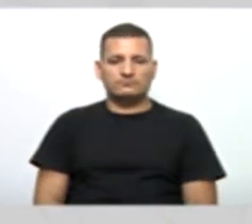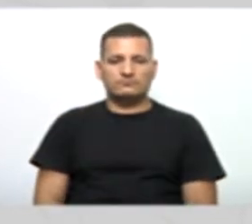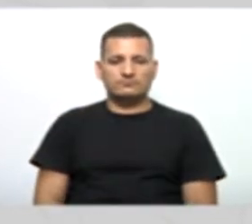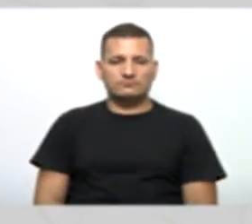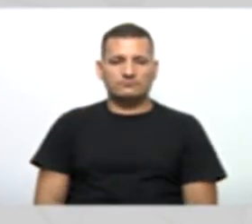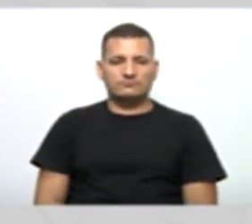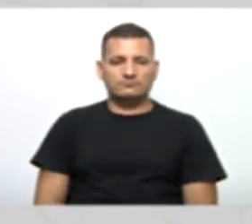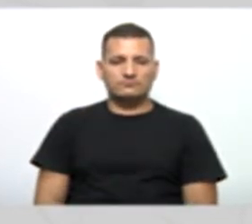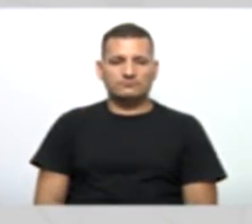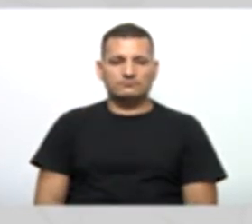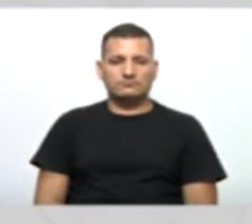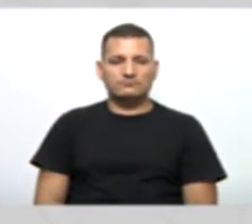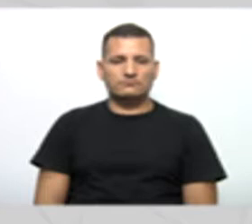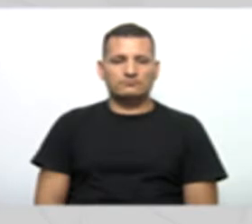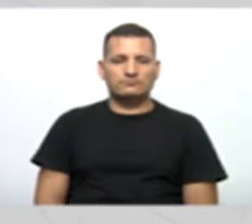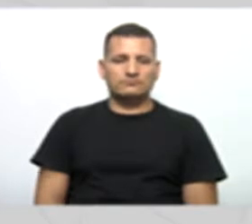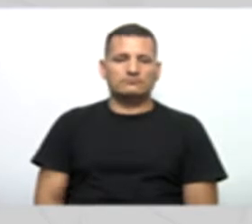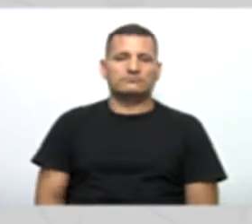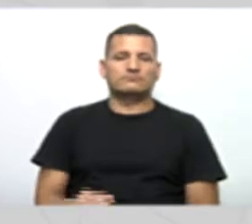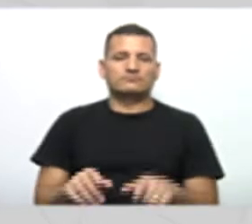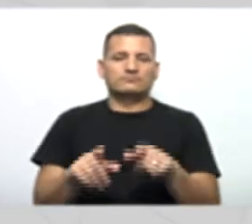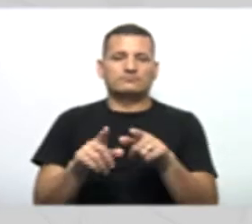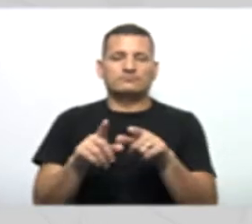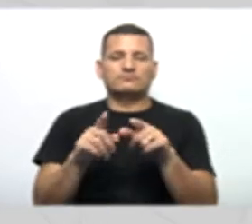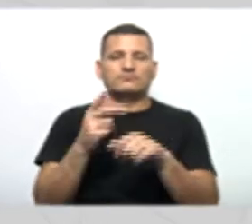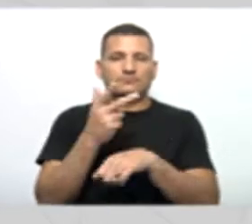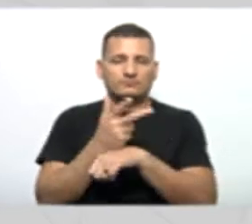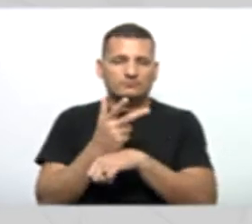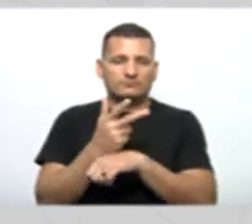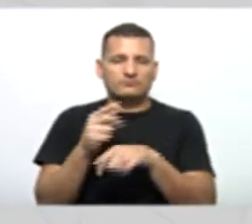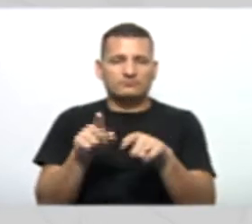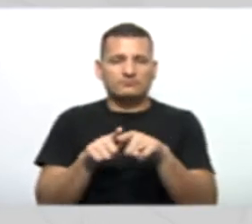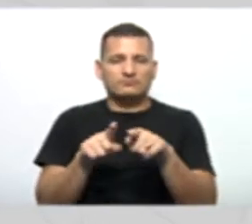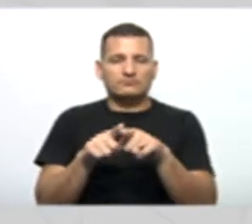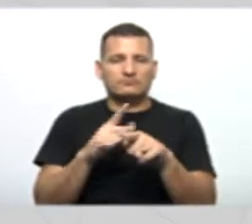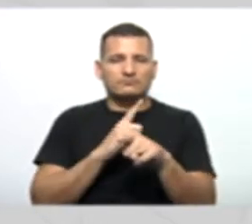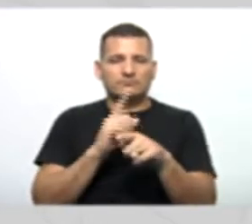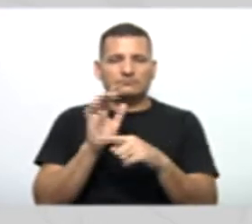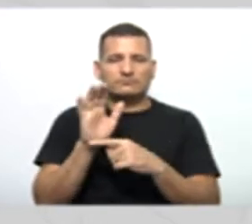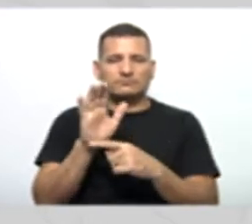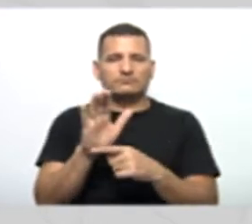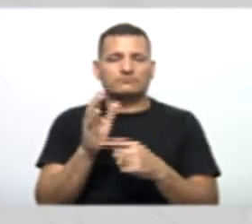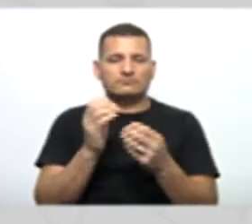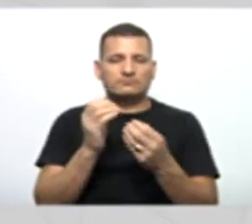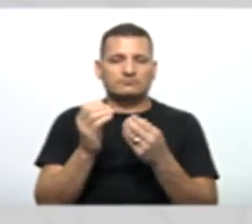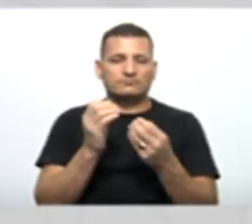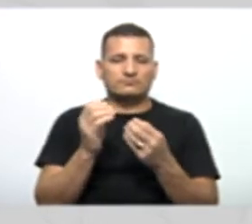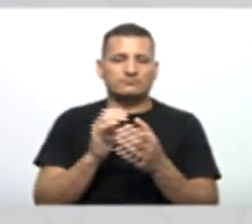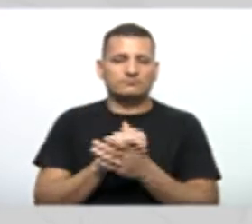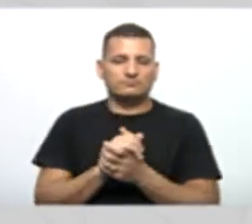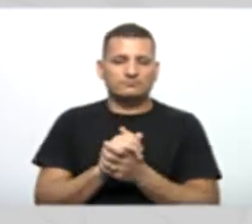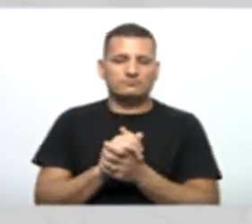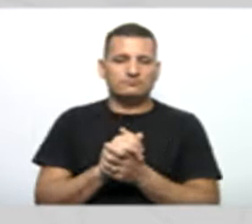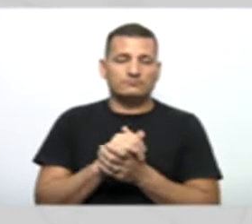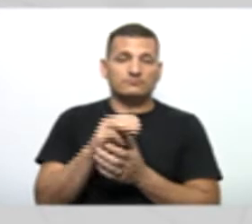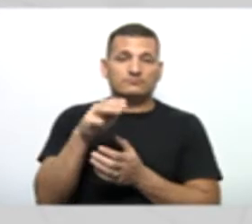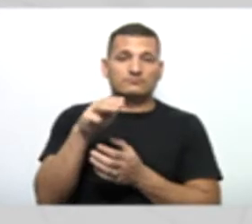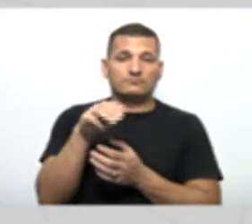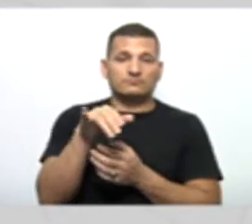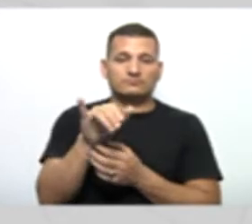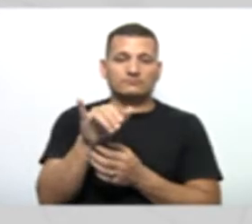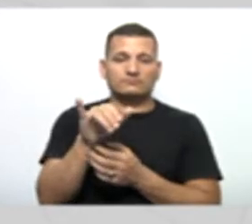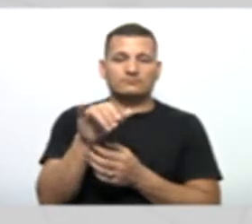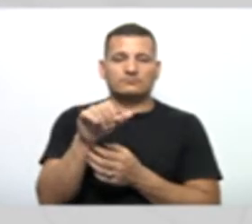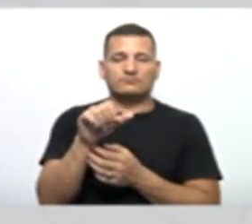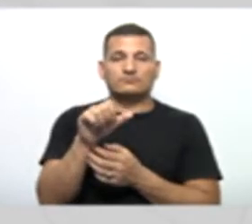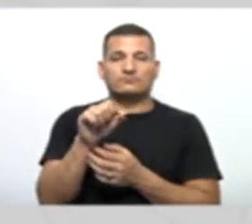instalação ele instrui também nesse vídeo sobre como você instala o MySQL Workbench. Inclusive tem umas dicas